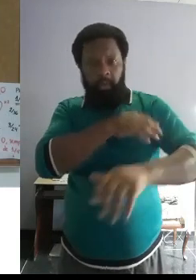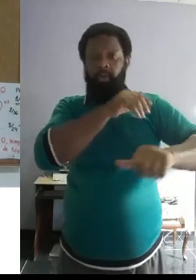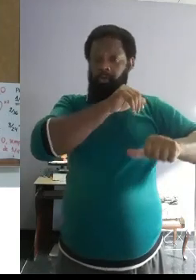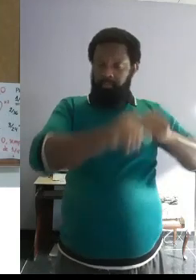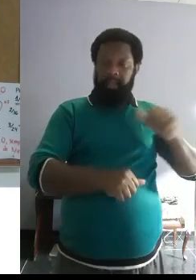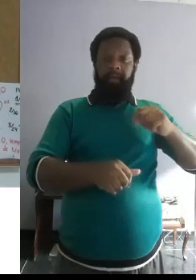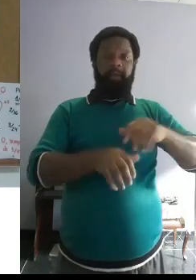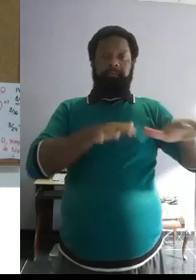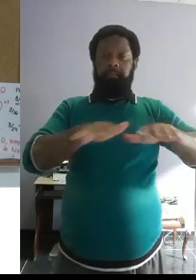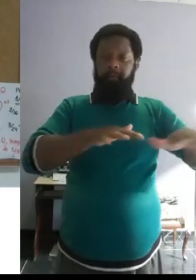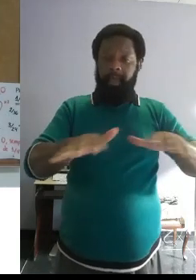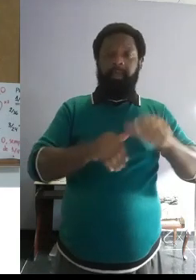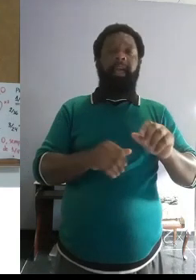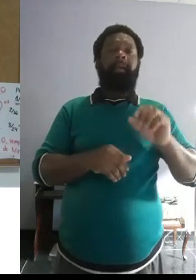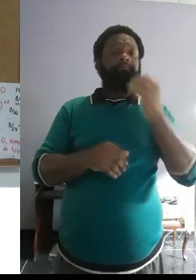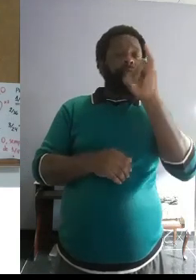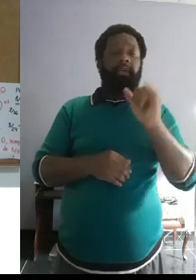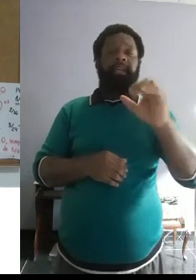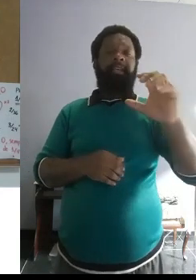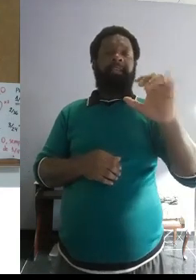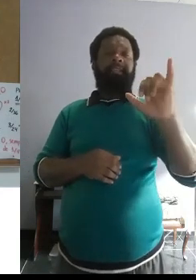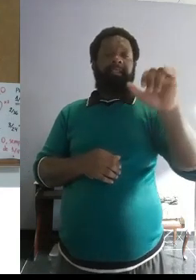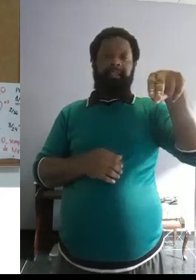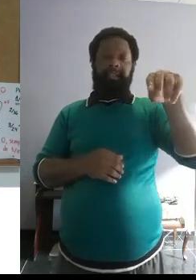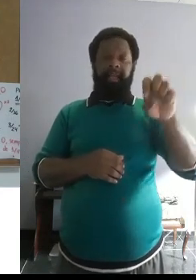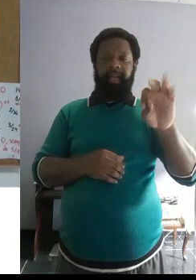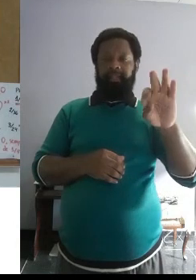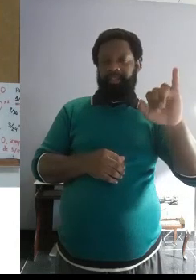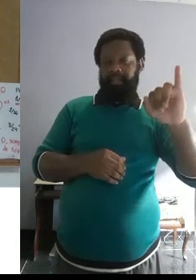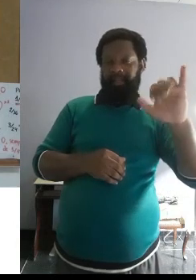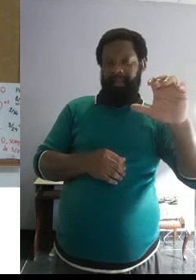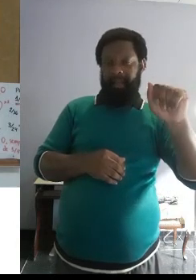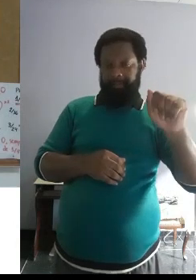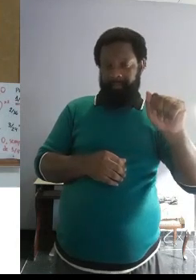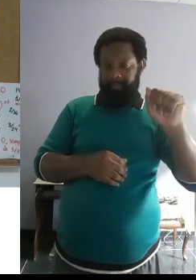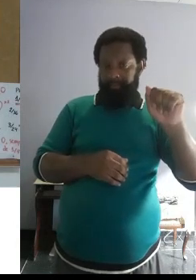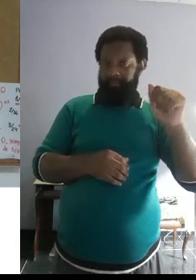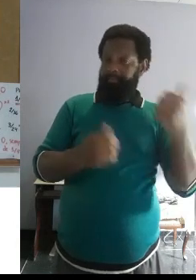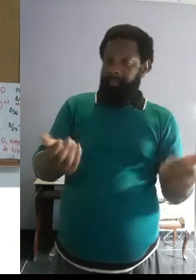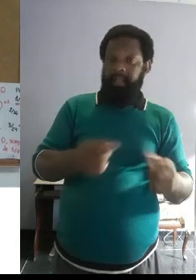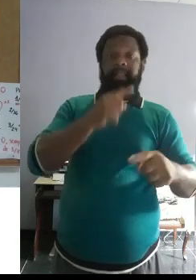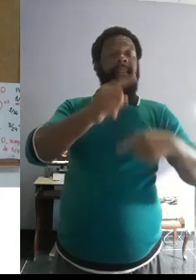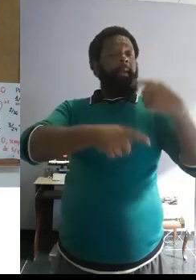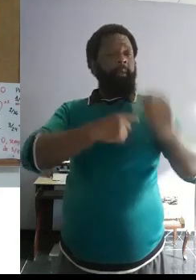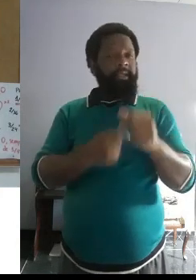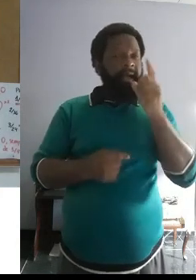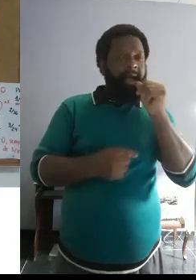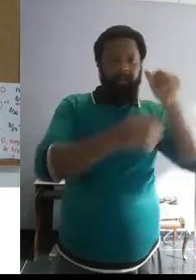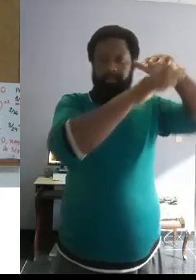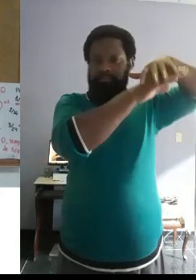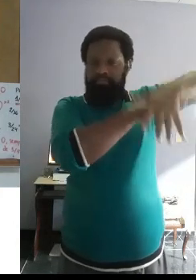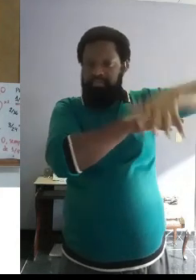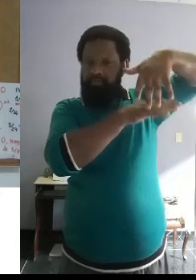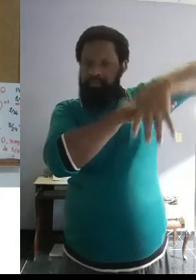energia associada ao movimento, que é a energia cinética. Então, a energia potencial se transformou em energia cinética. Depois que essa água está